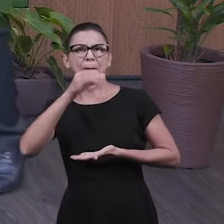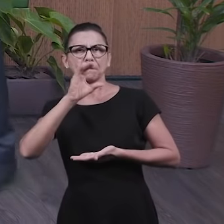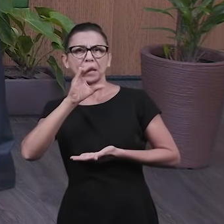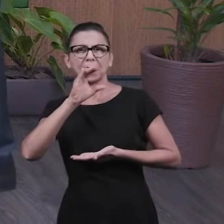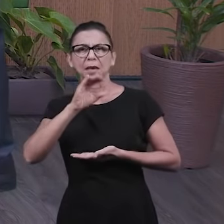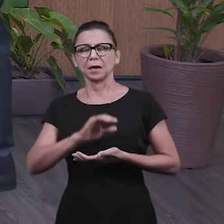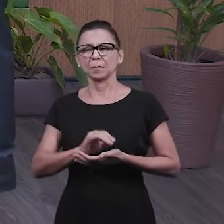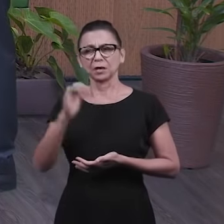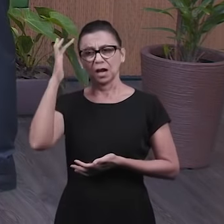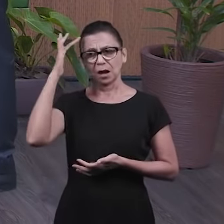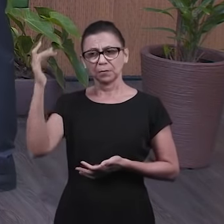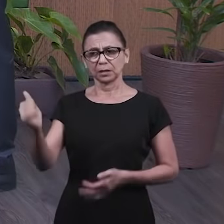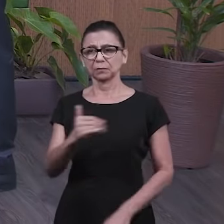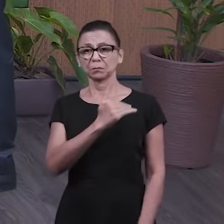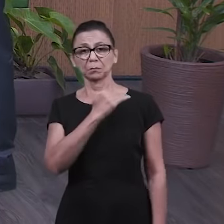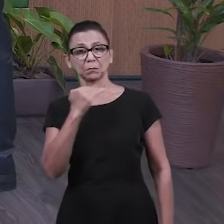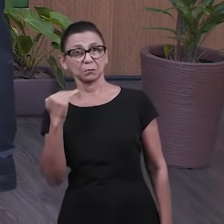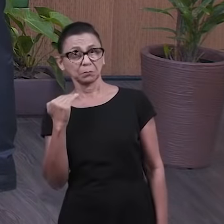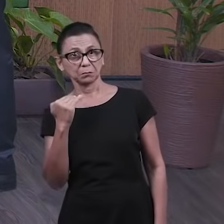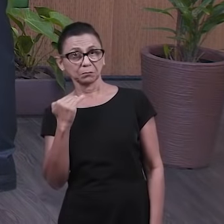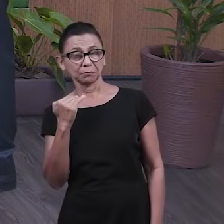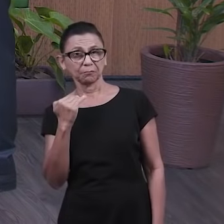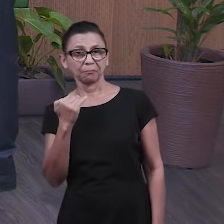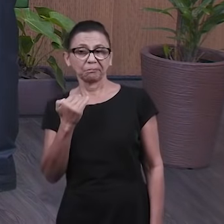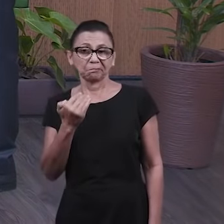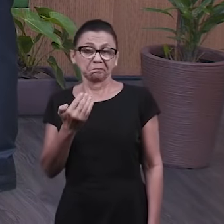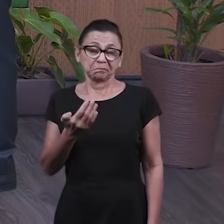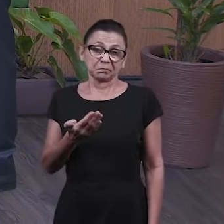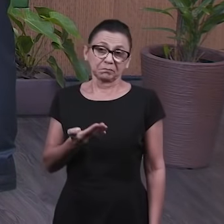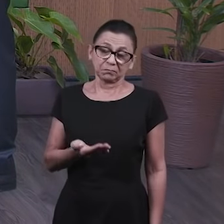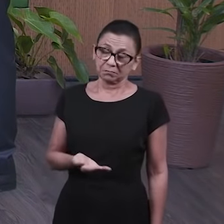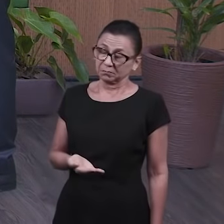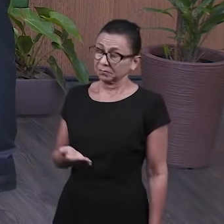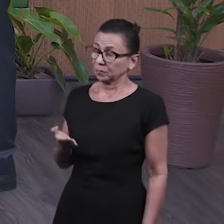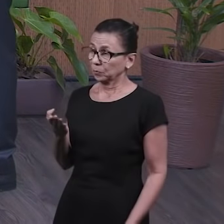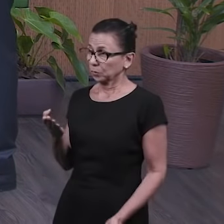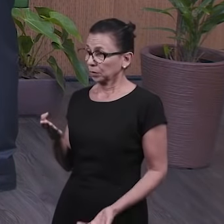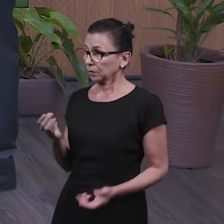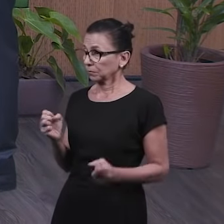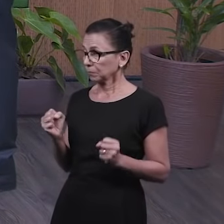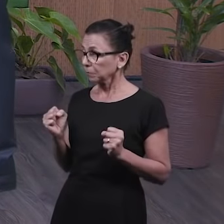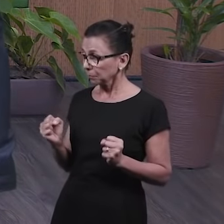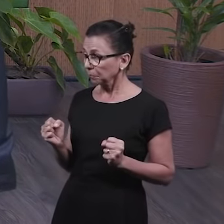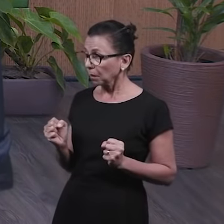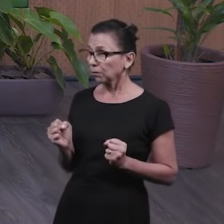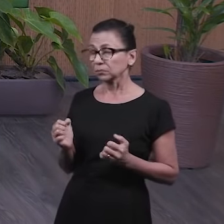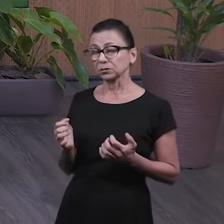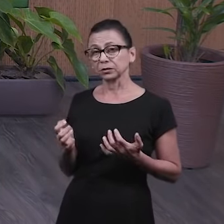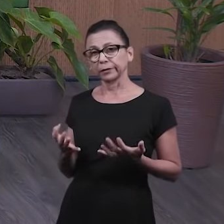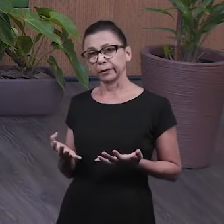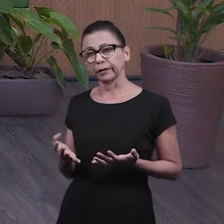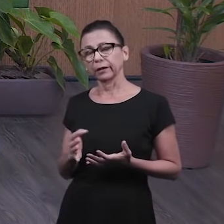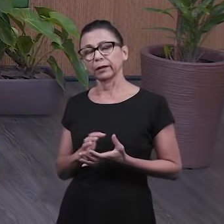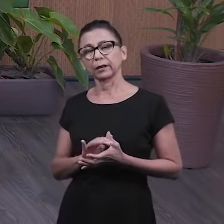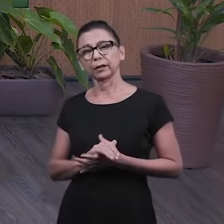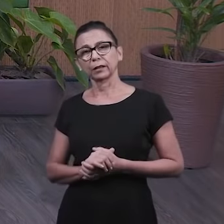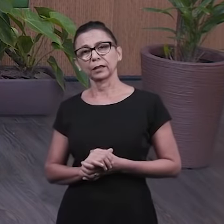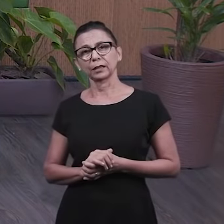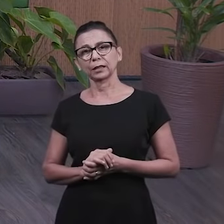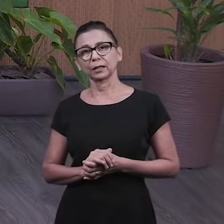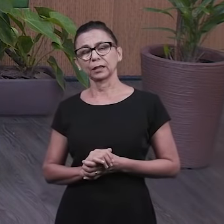Daniel, esta aqui pode até, de certa forma, ser a posição ou a maneira